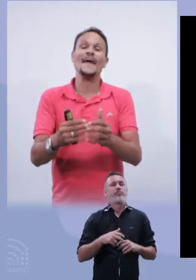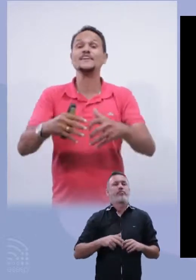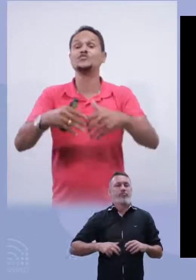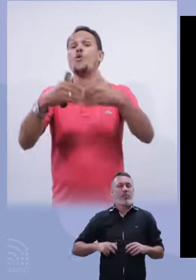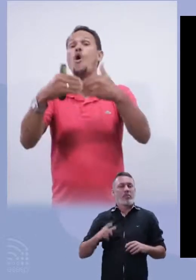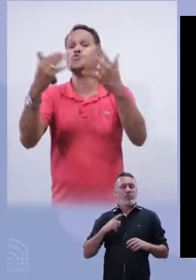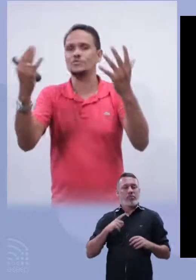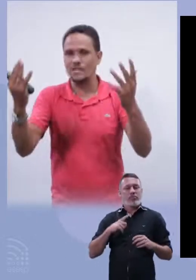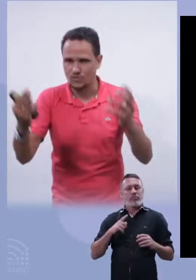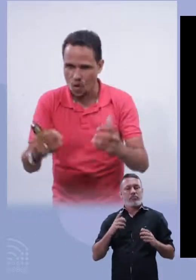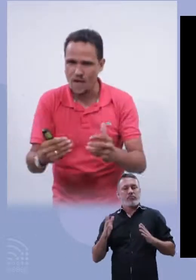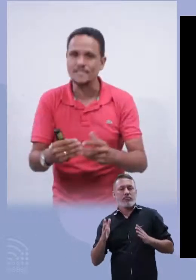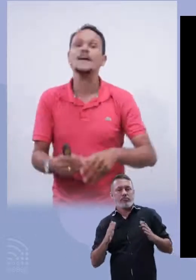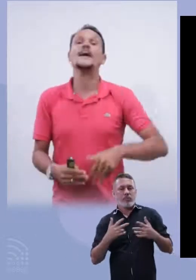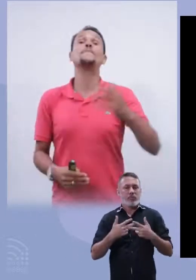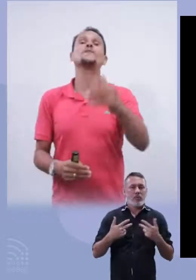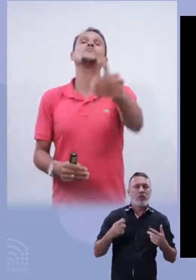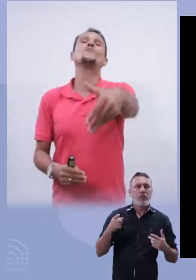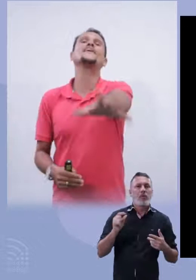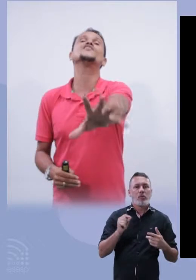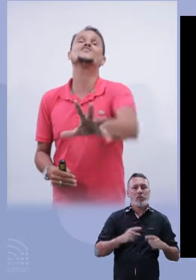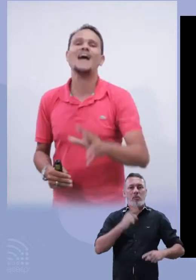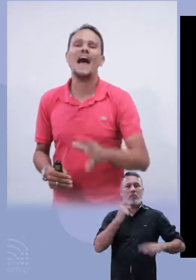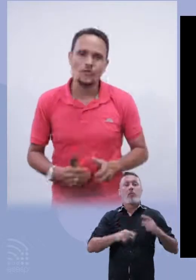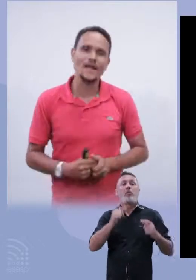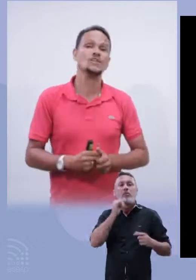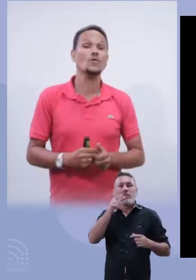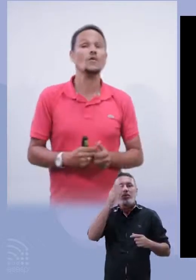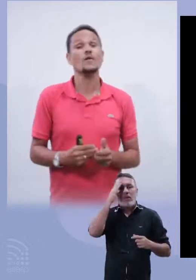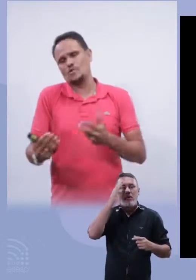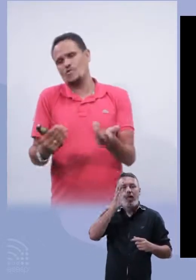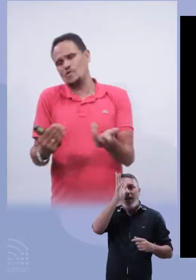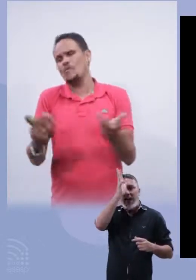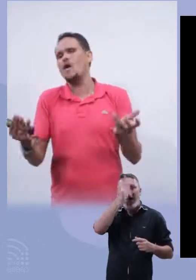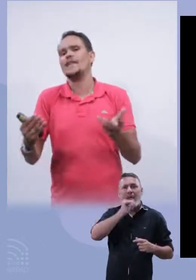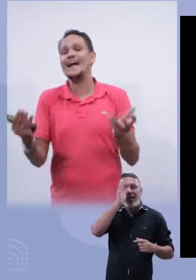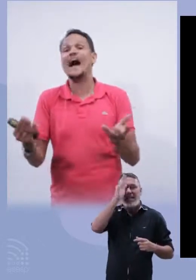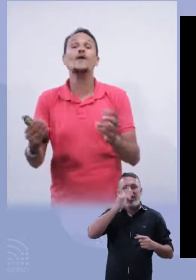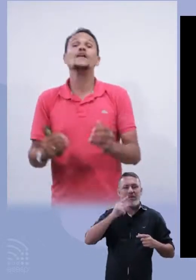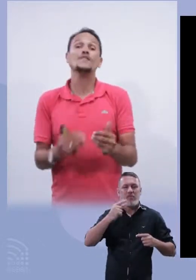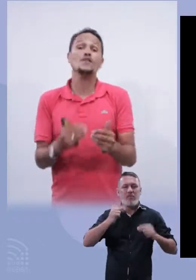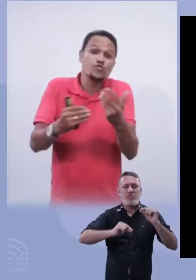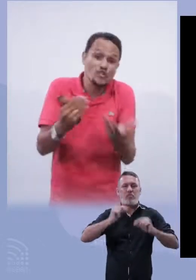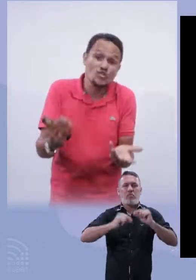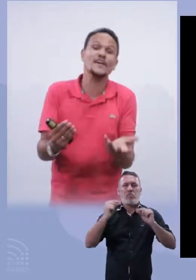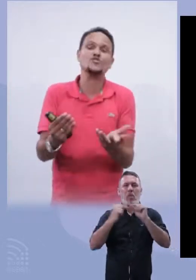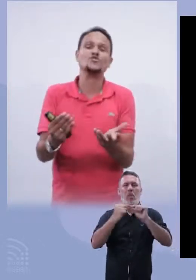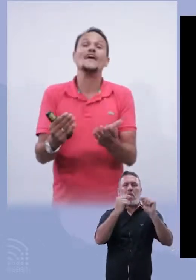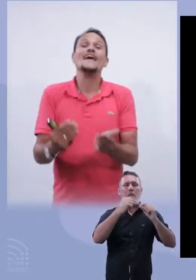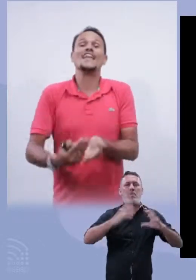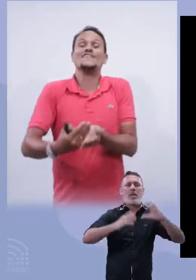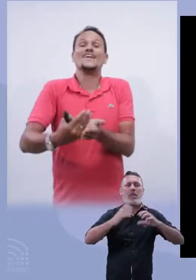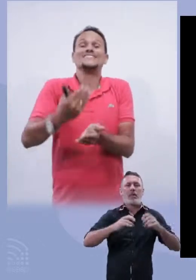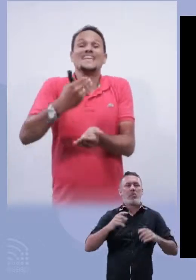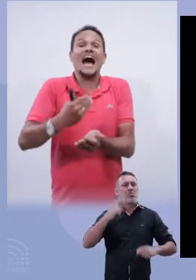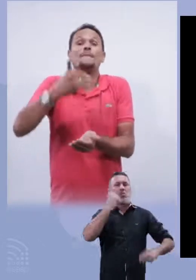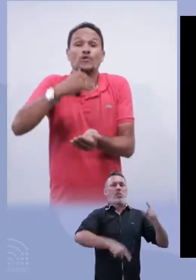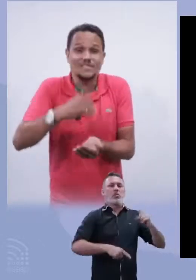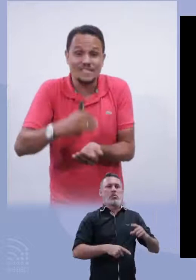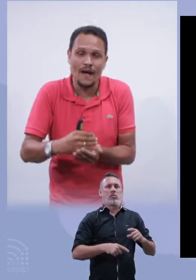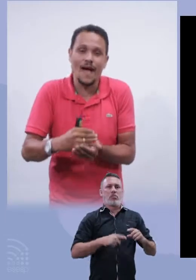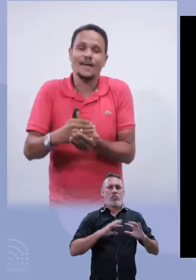porque, entre outras coisas, ele proibiu ria de galo no Brasil. Pô, isso é uma coisa boa, legal. Não foi só isso. Ele vai